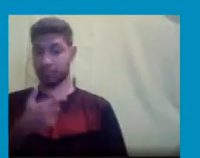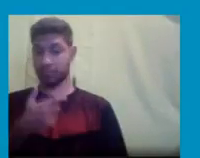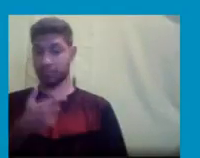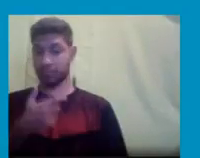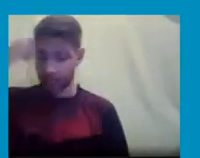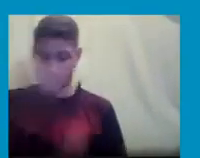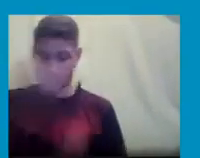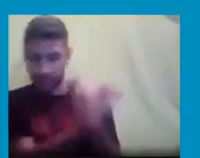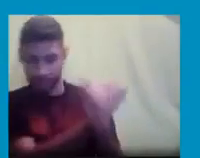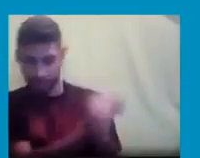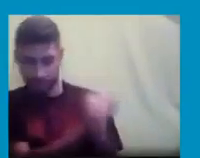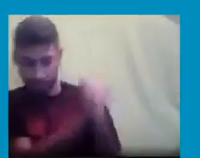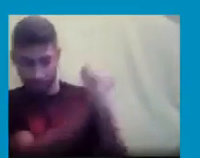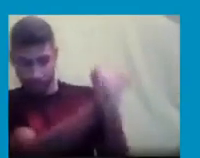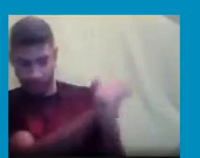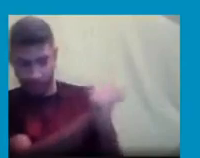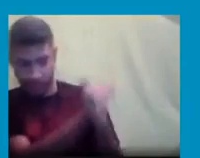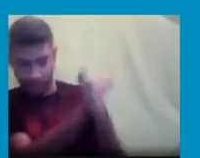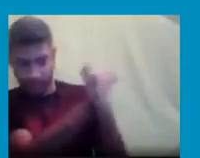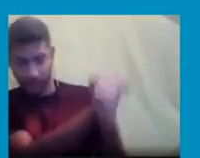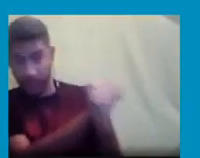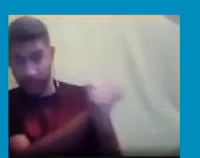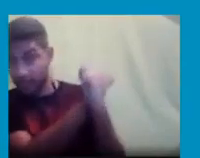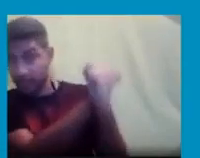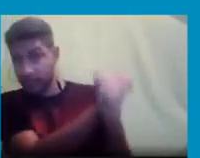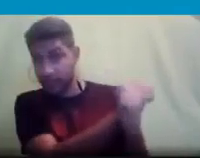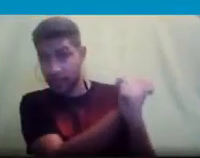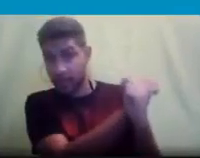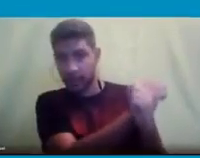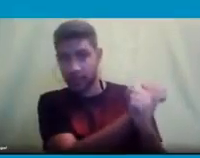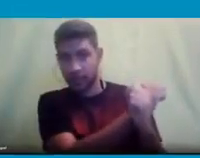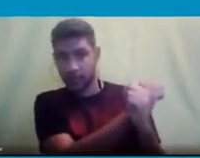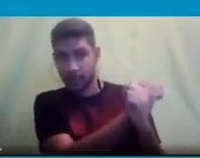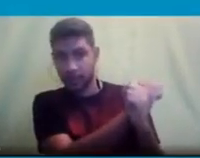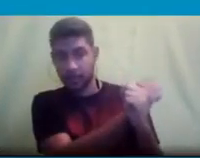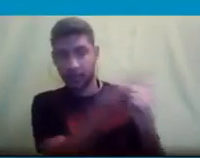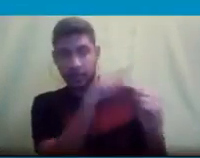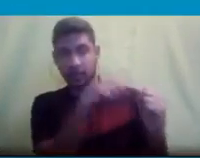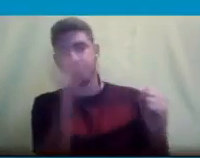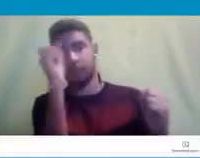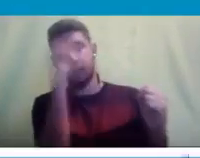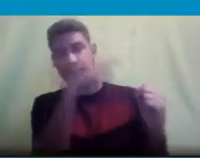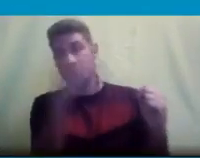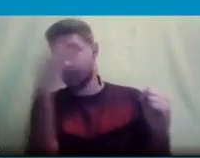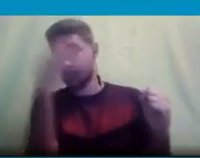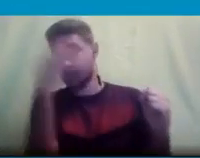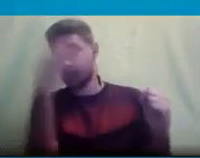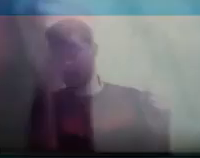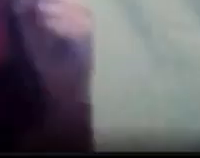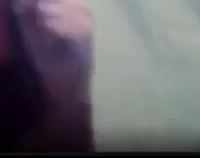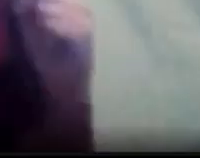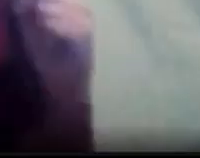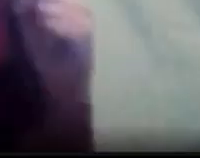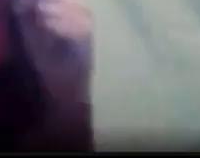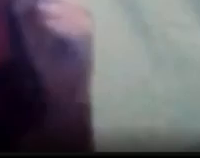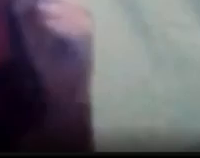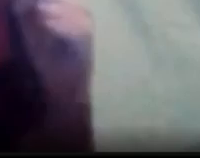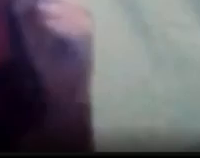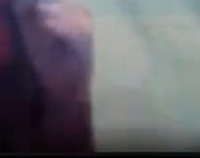negro livre, né, defendendo escravizado era muito difícil. Naquela época